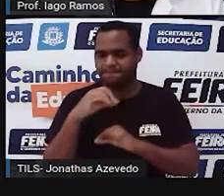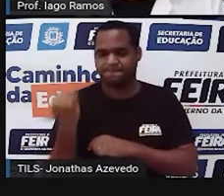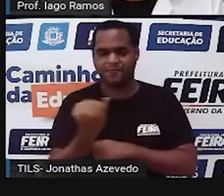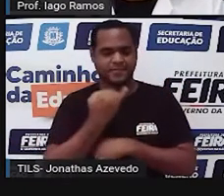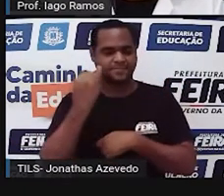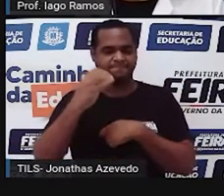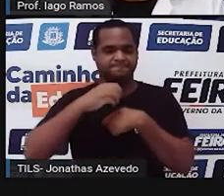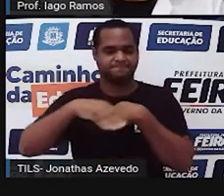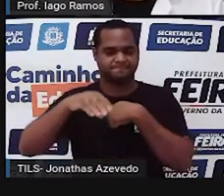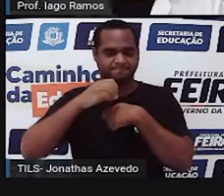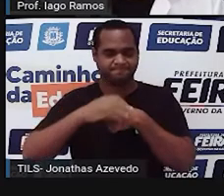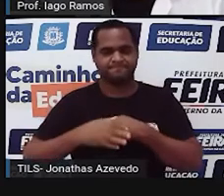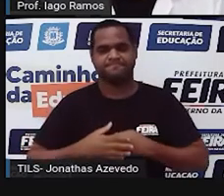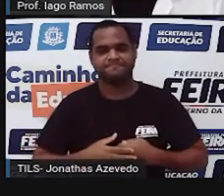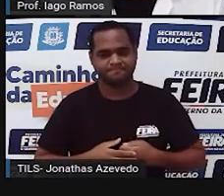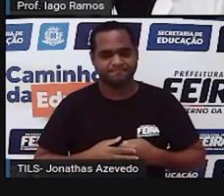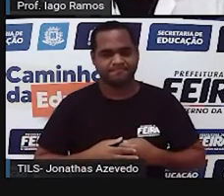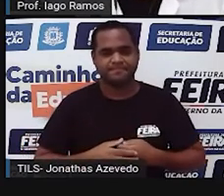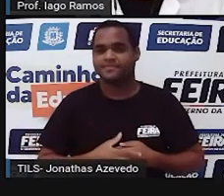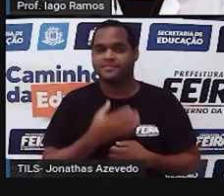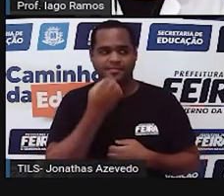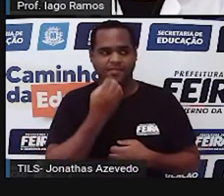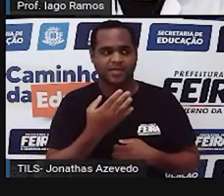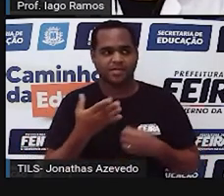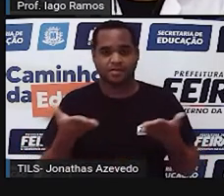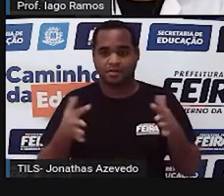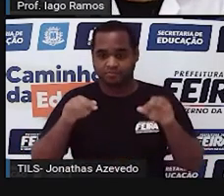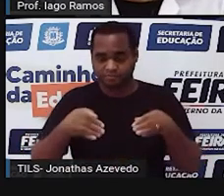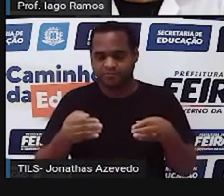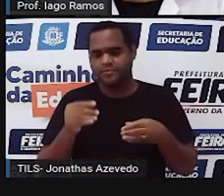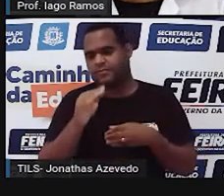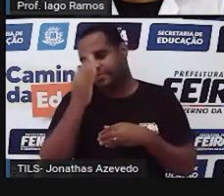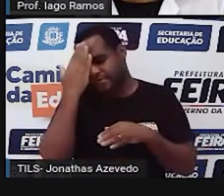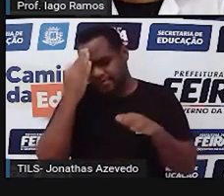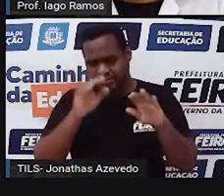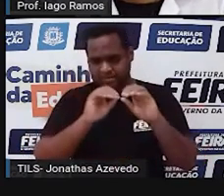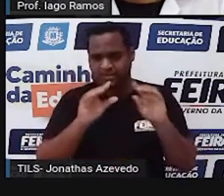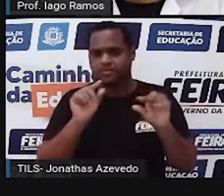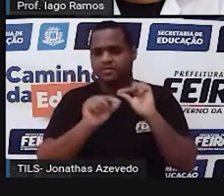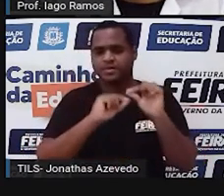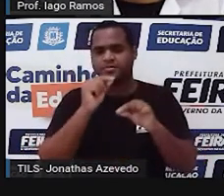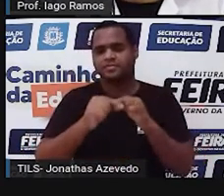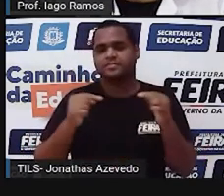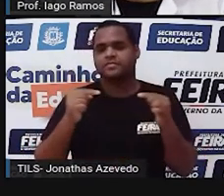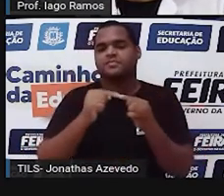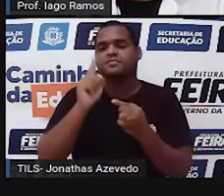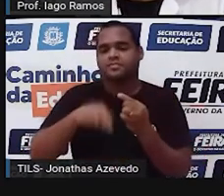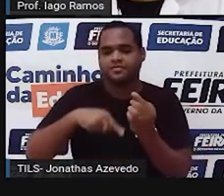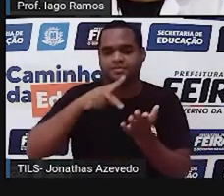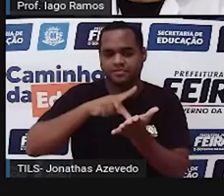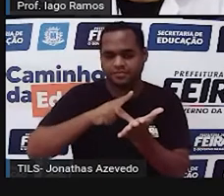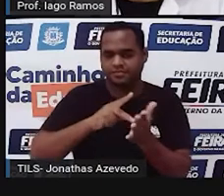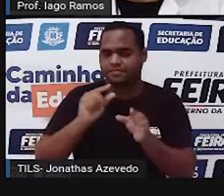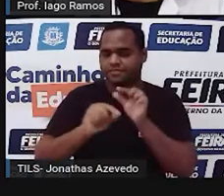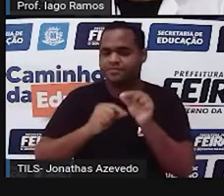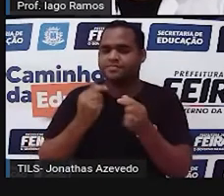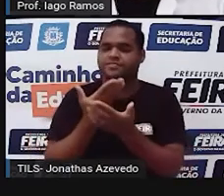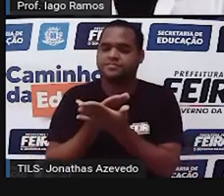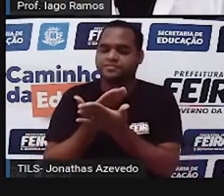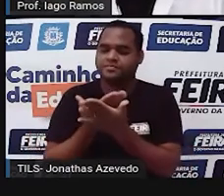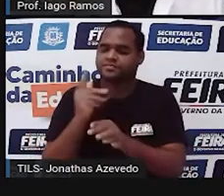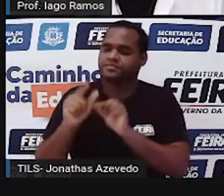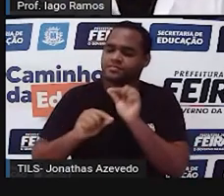interessante certo bom então até aqui a gente já entendeu um pouquinho do que que significa geometria plana do que que ela